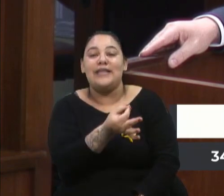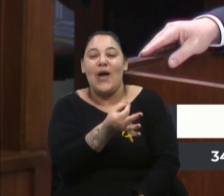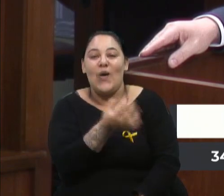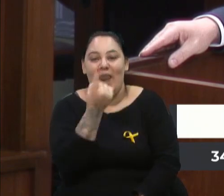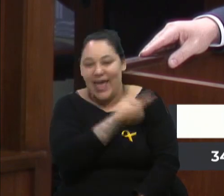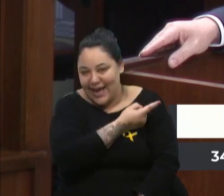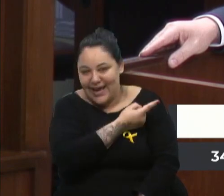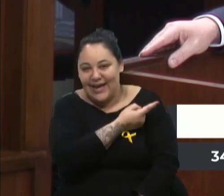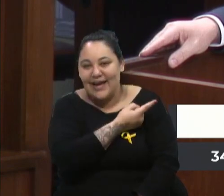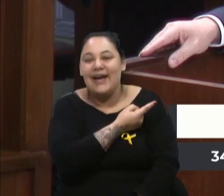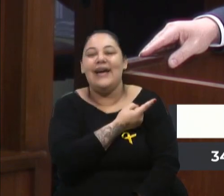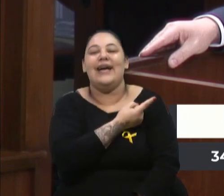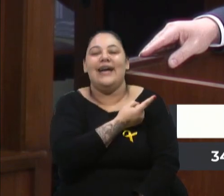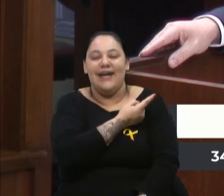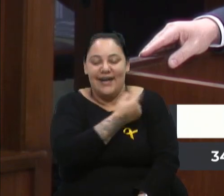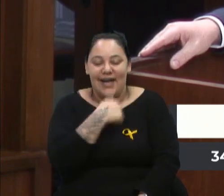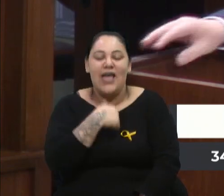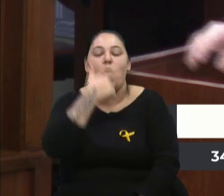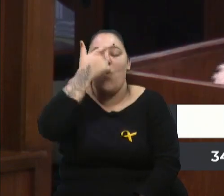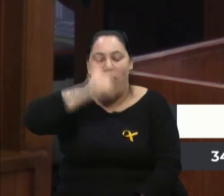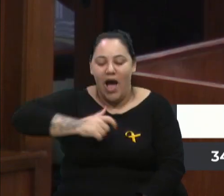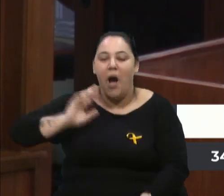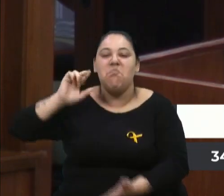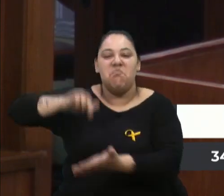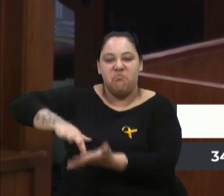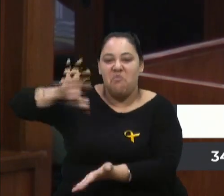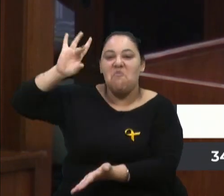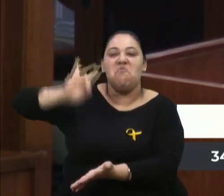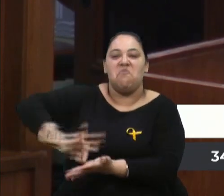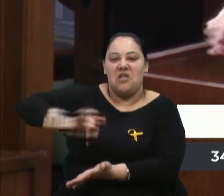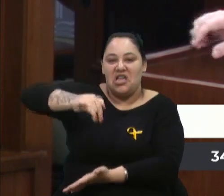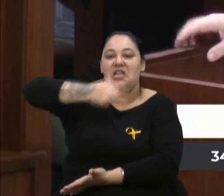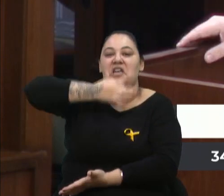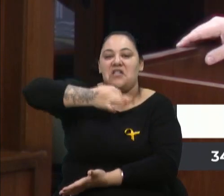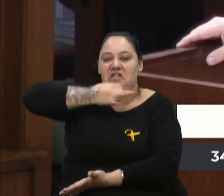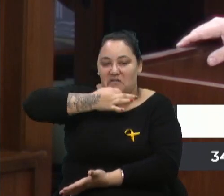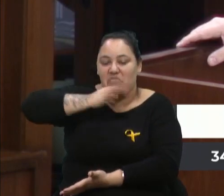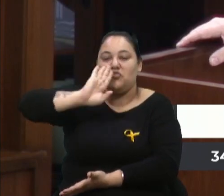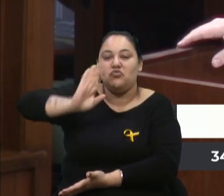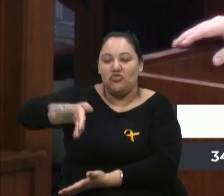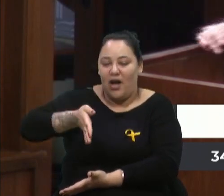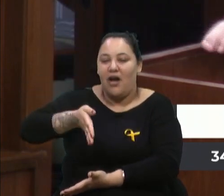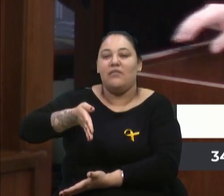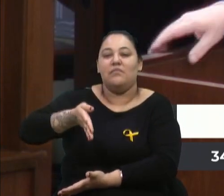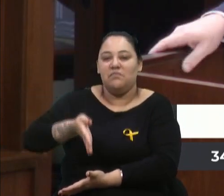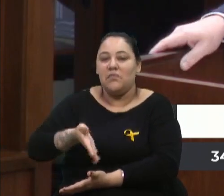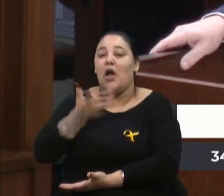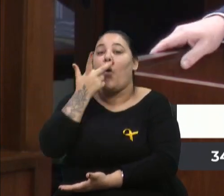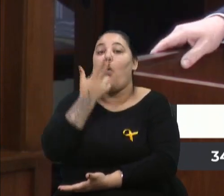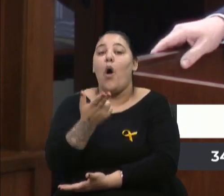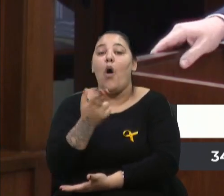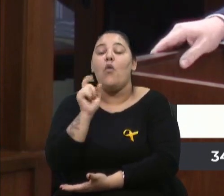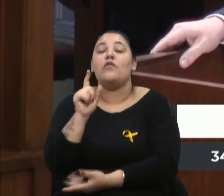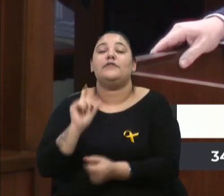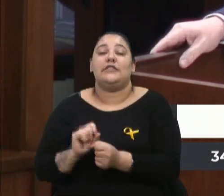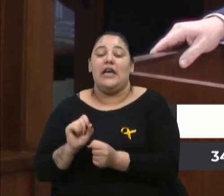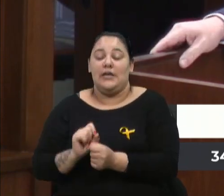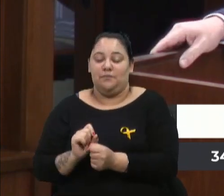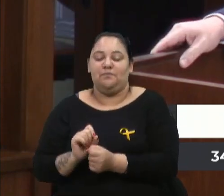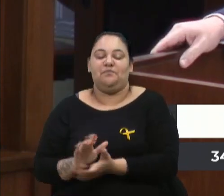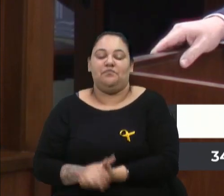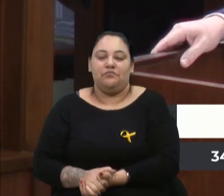acho que vai ser uma realidade em Caxias do Sul, assim como esse convênio hoje, que foi celebrado